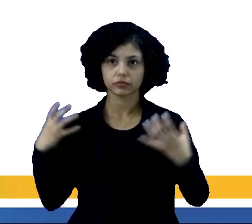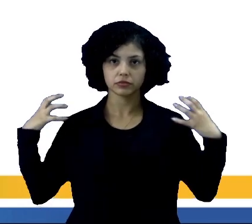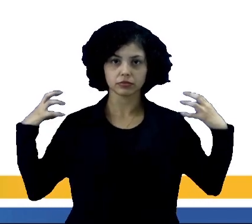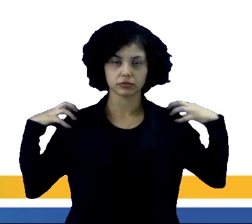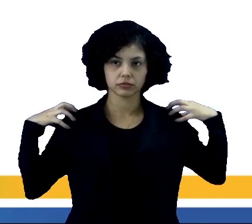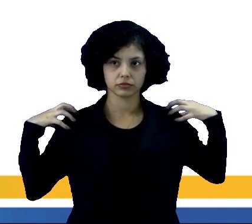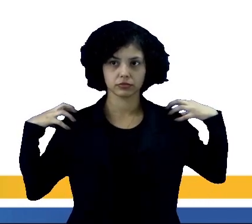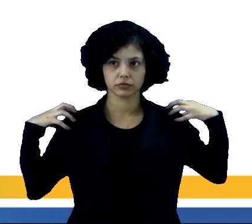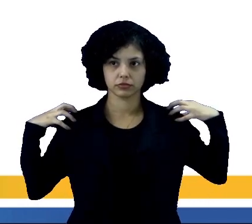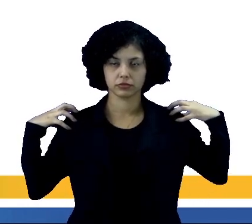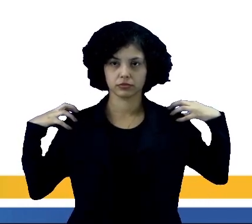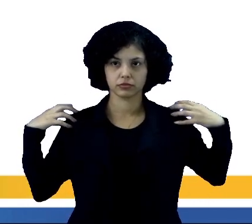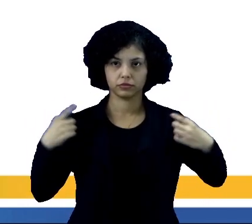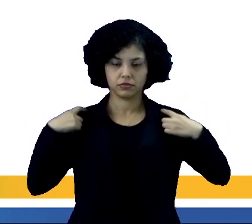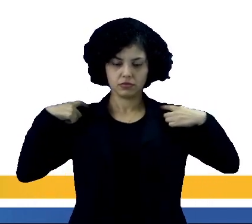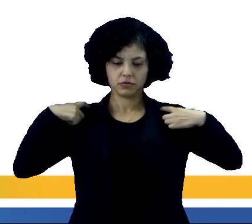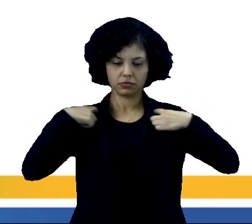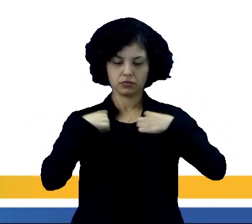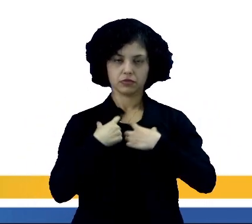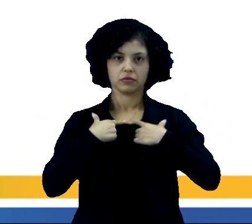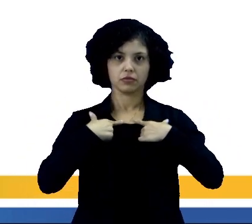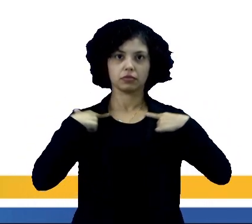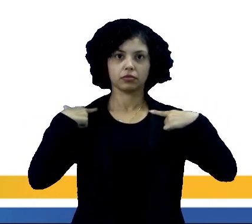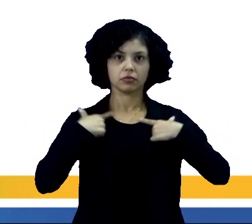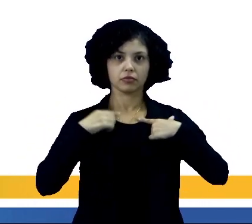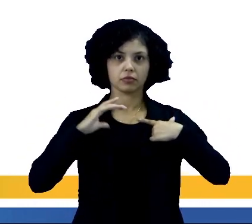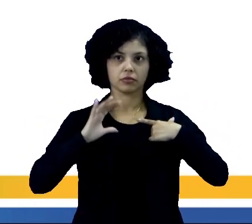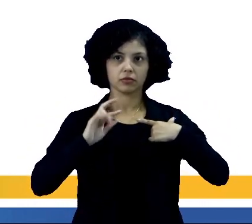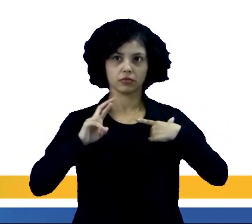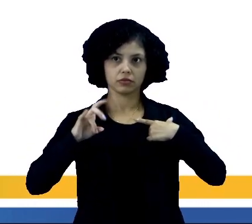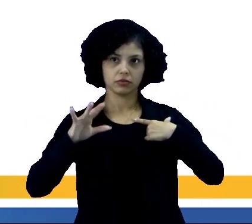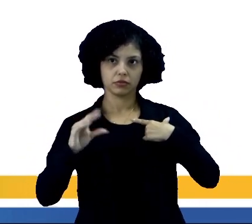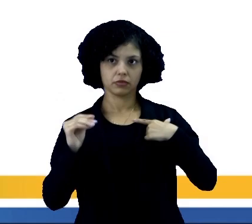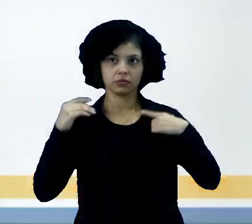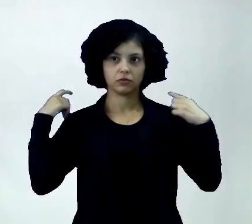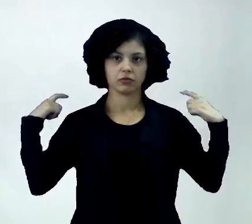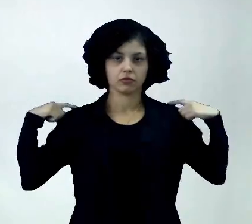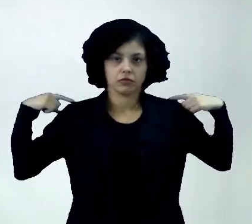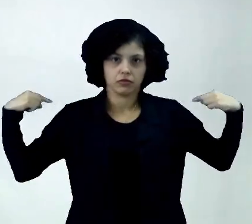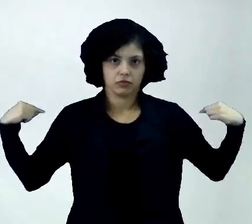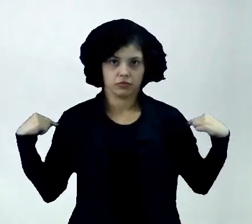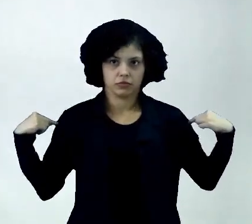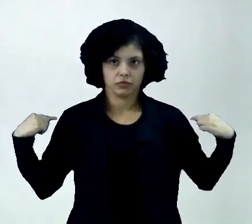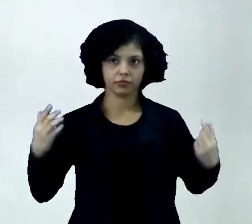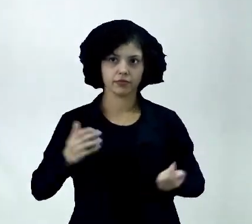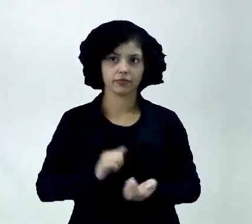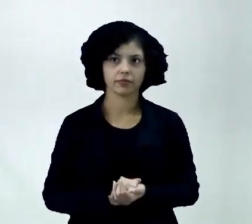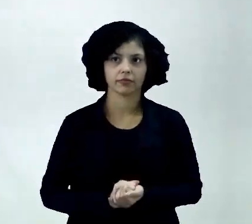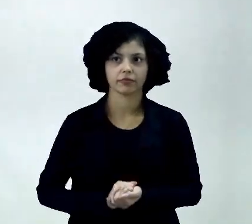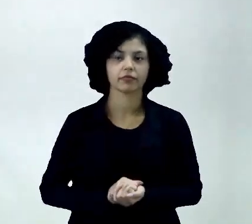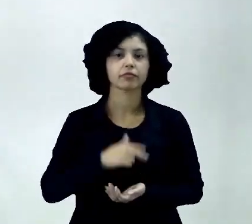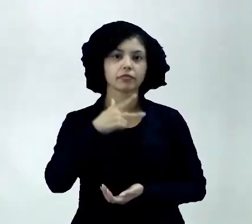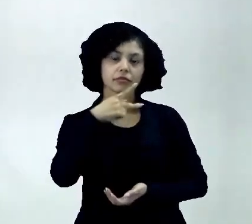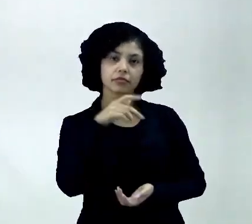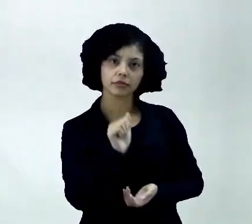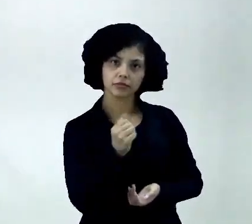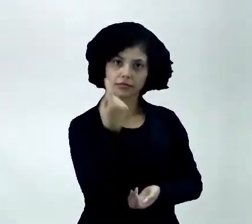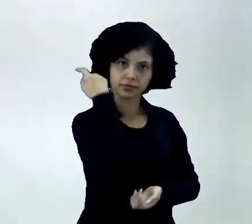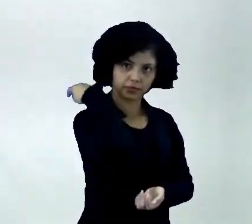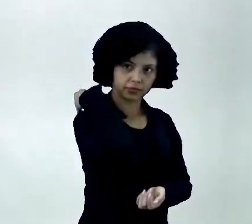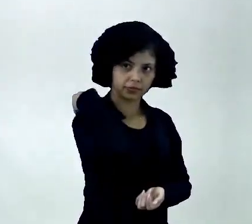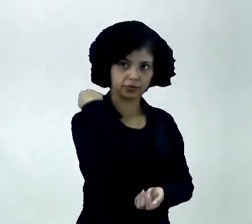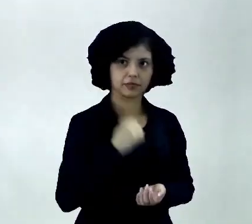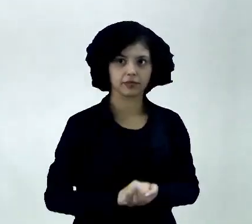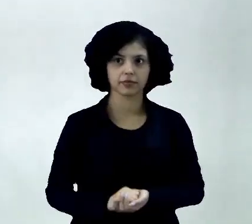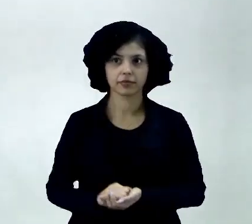cintura escapular, que seria a clavícula e a escápula. A famosa pá. Então,